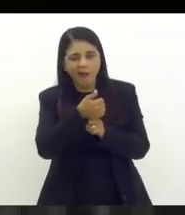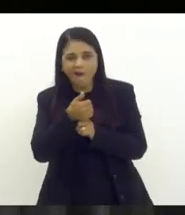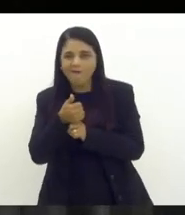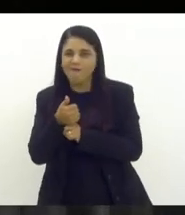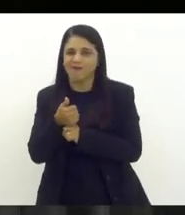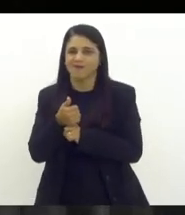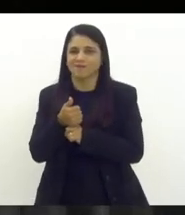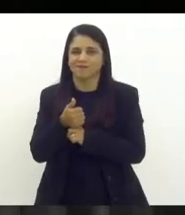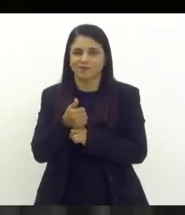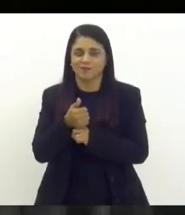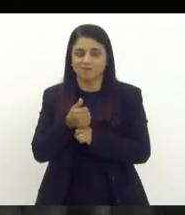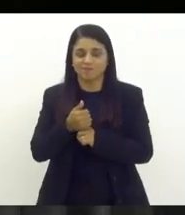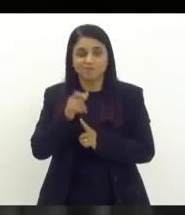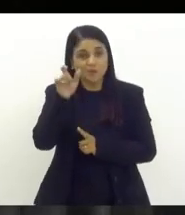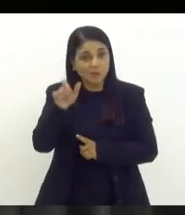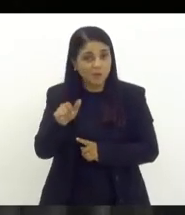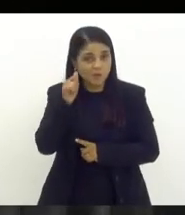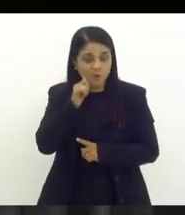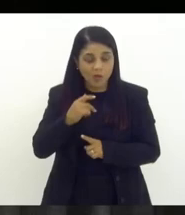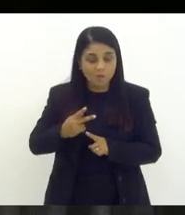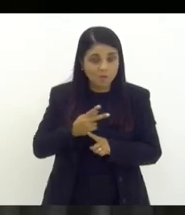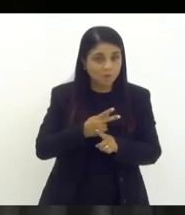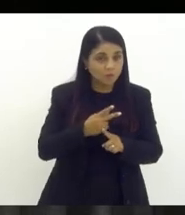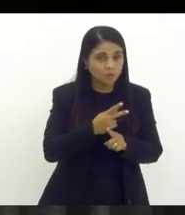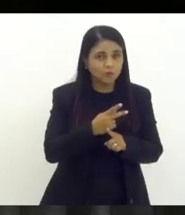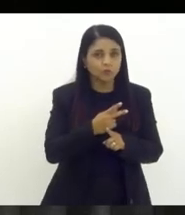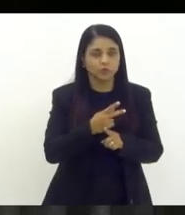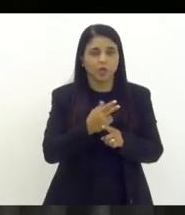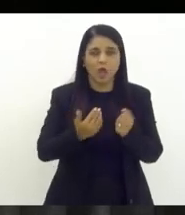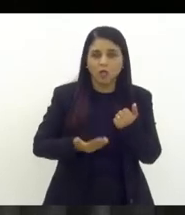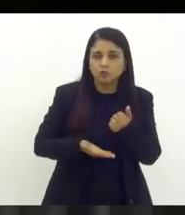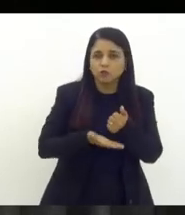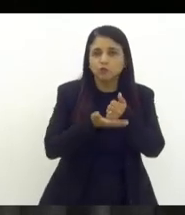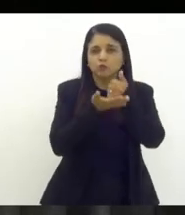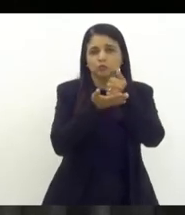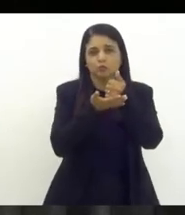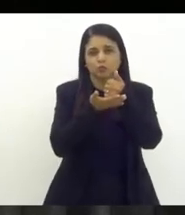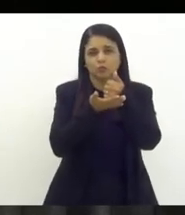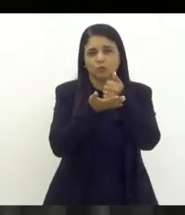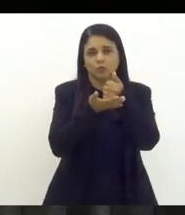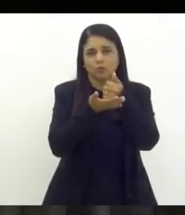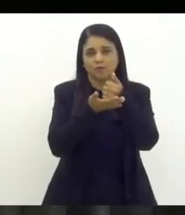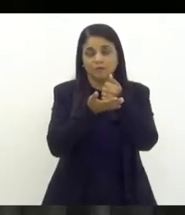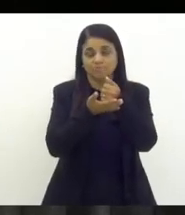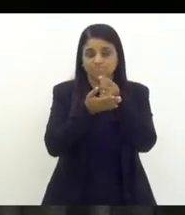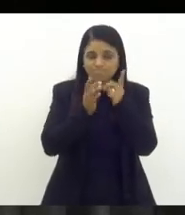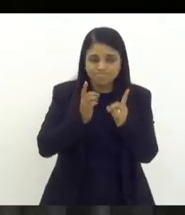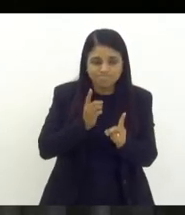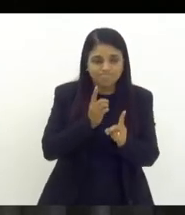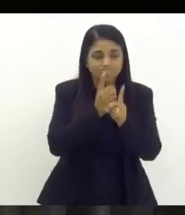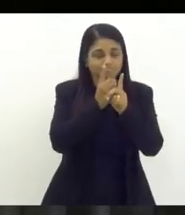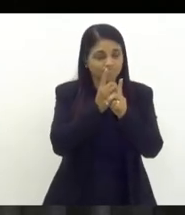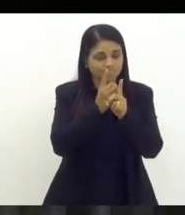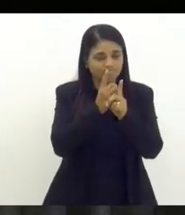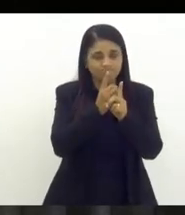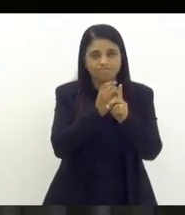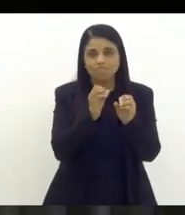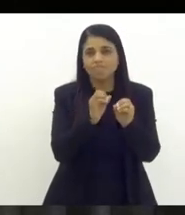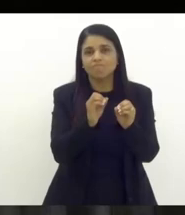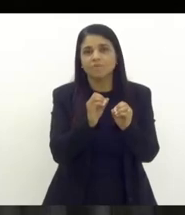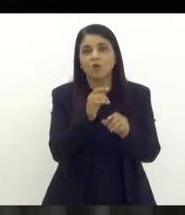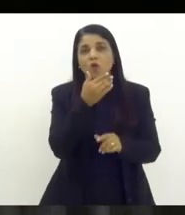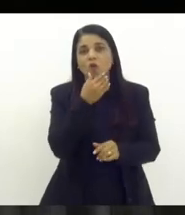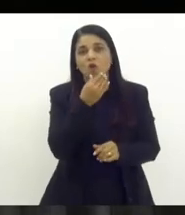quando elas buscam um socorro eh talvez não encontra ali de imediato uma mulher mas sim um